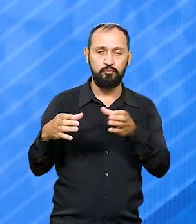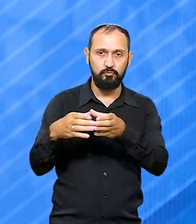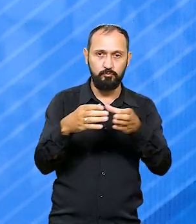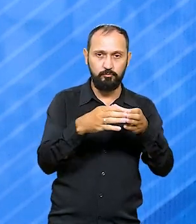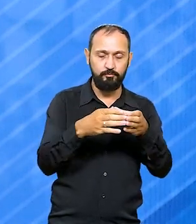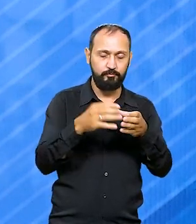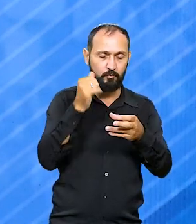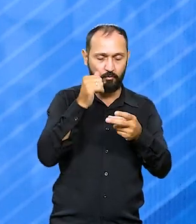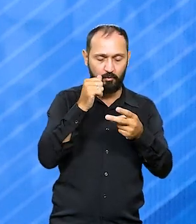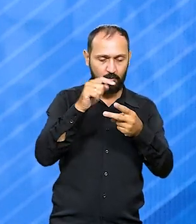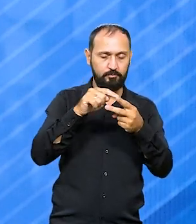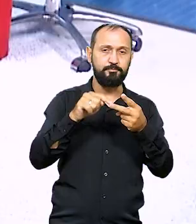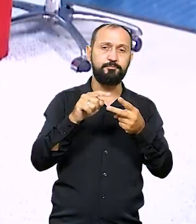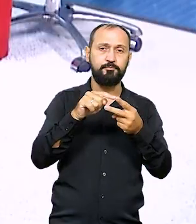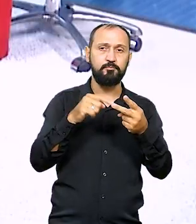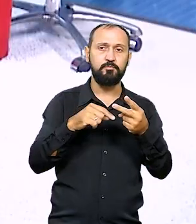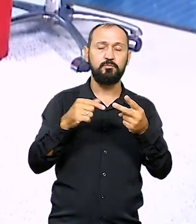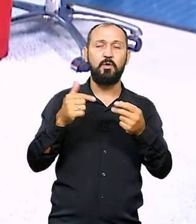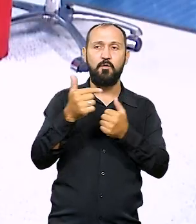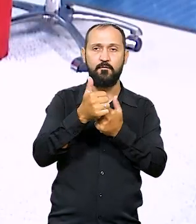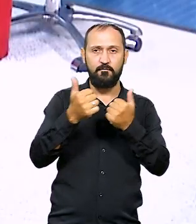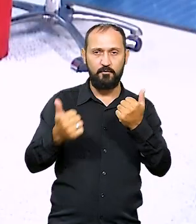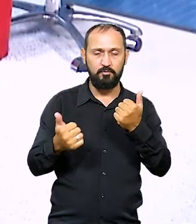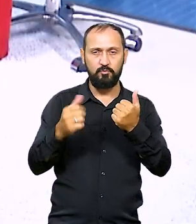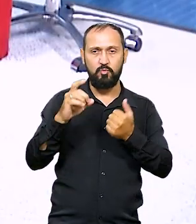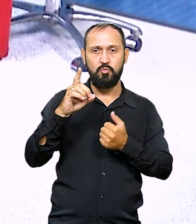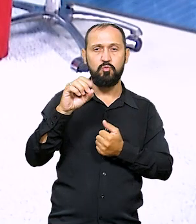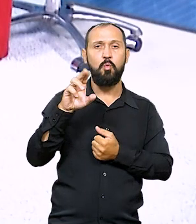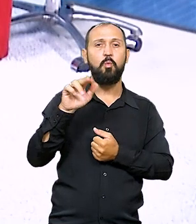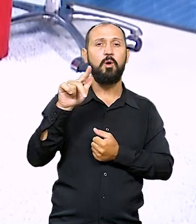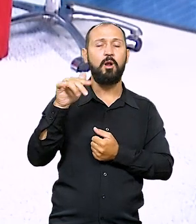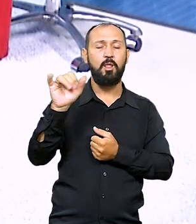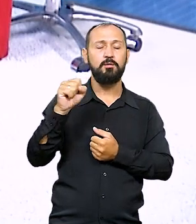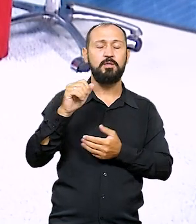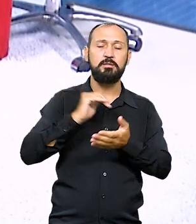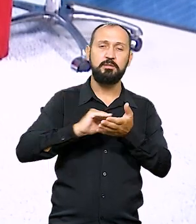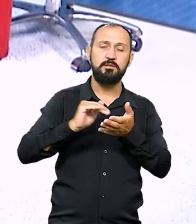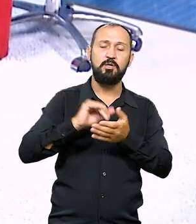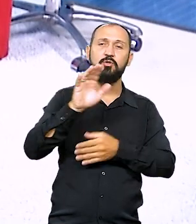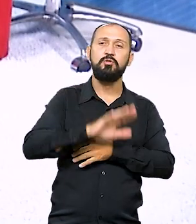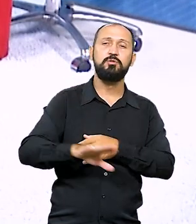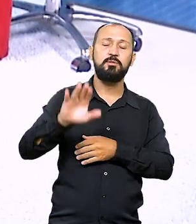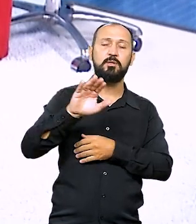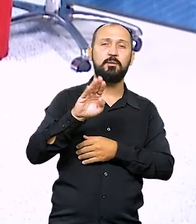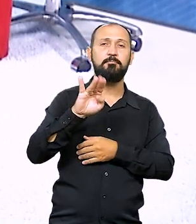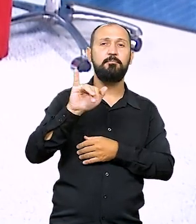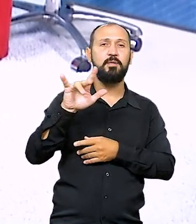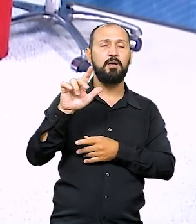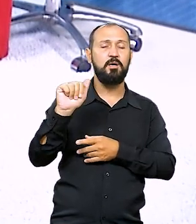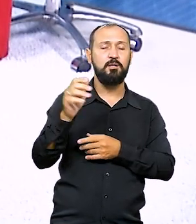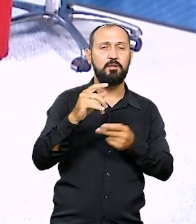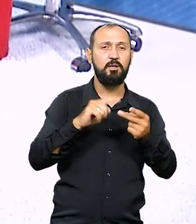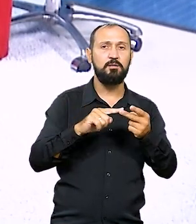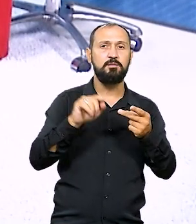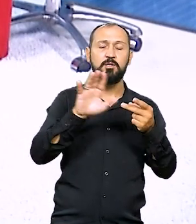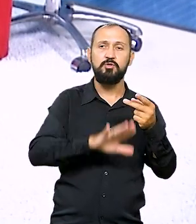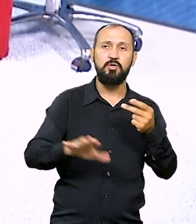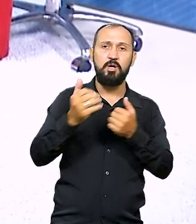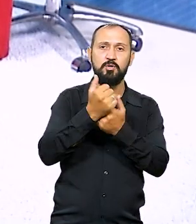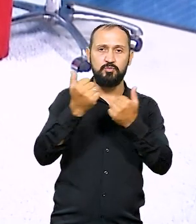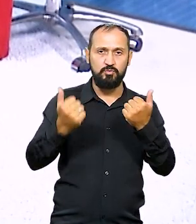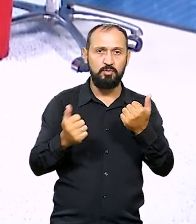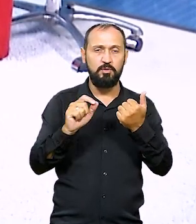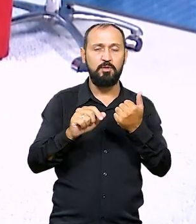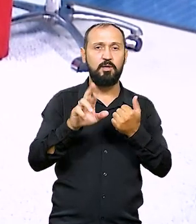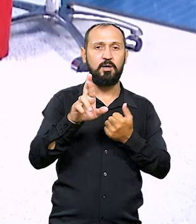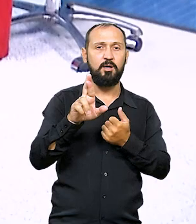composta por duas mulheres, tem o vice-presidente Dr. Douglas, a secretária-geral, que é a Bianca Rezende,